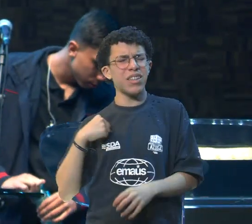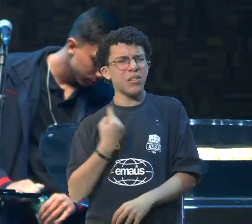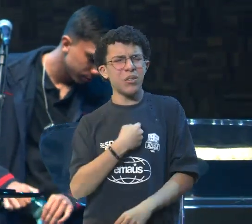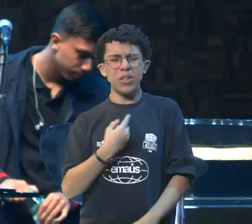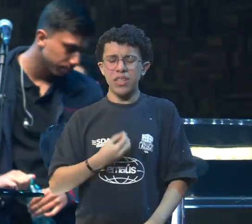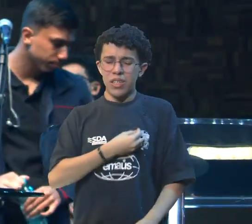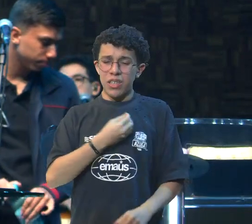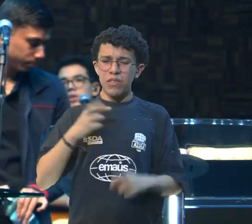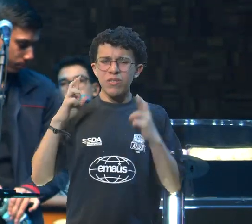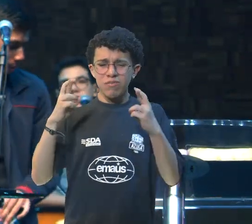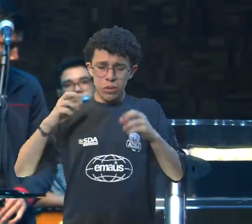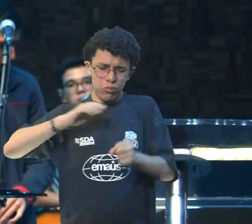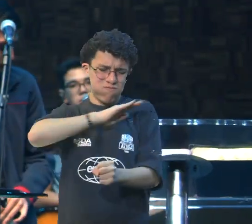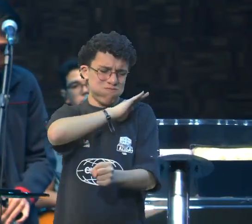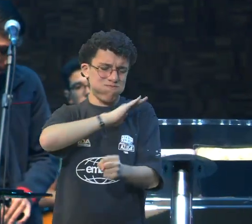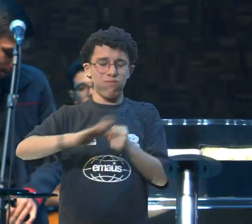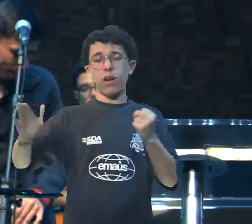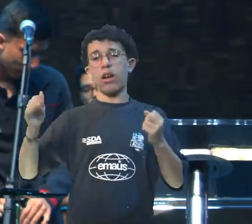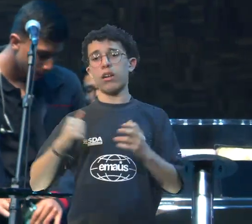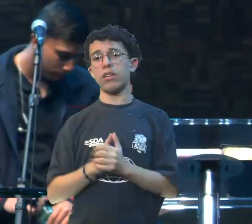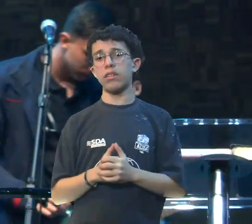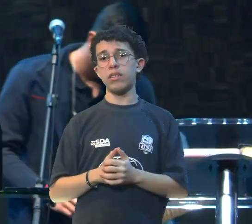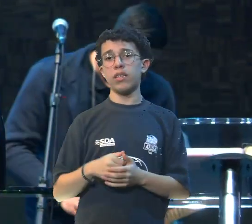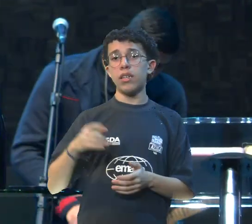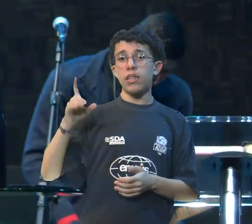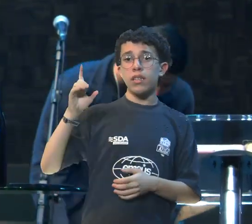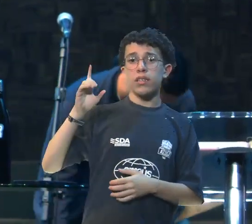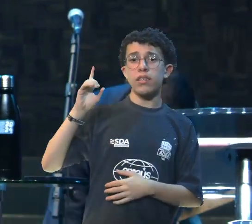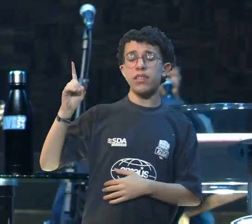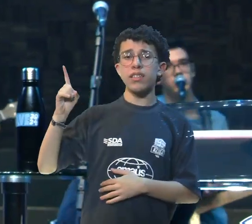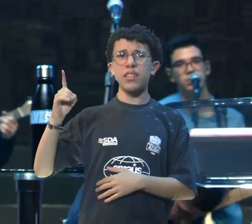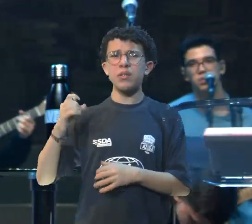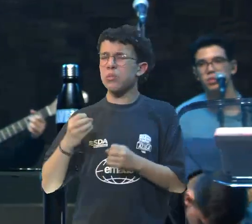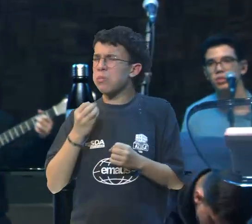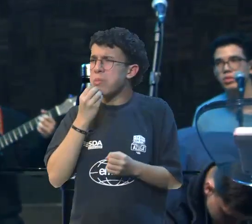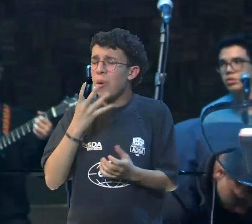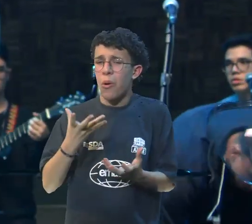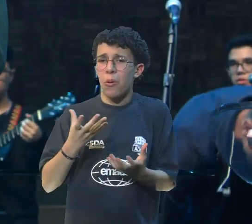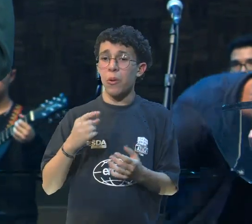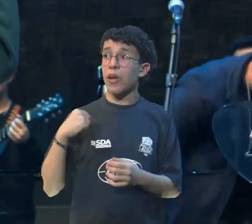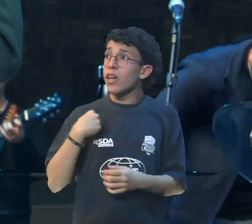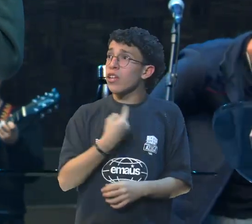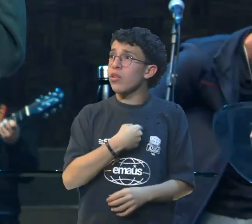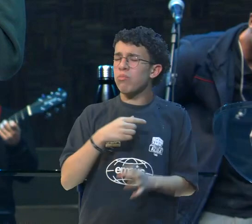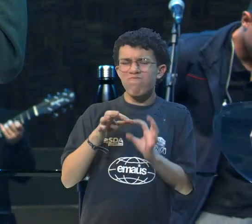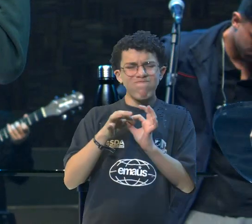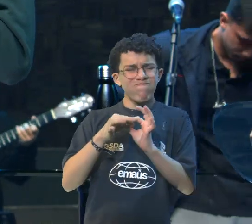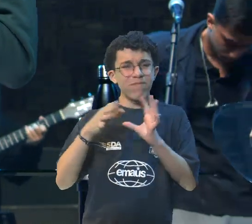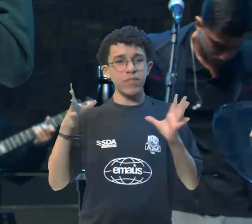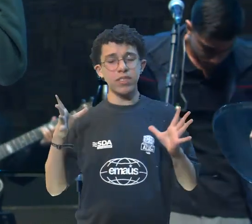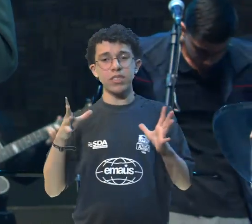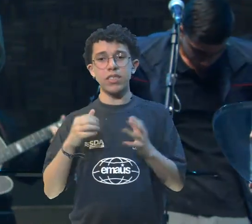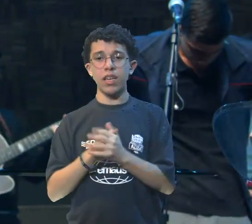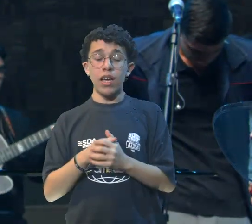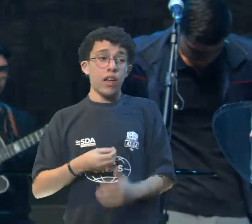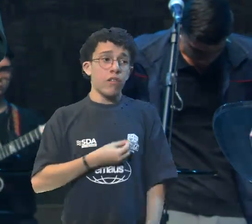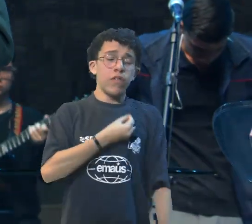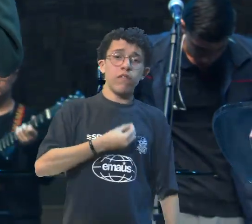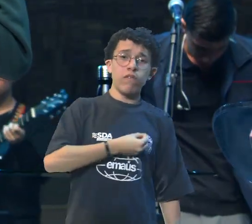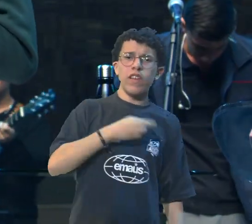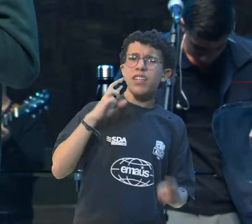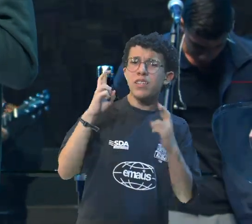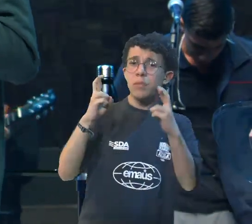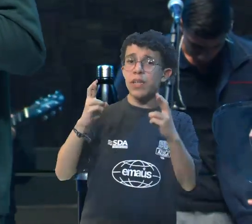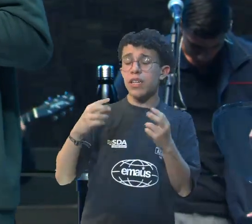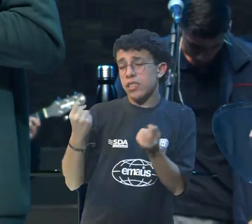vida e de esperança, Ele é tão cavalheiro que Ele dá liberdade para nós, entre viver essa esperança